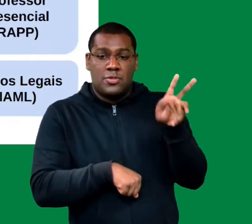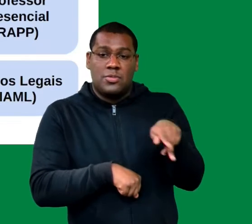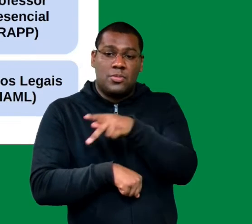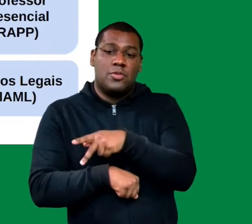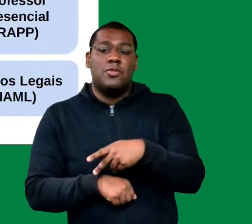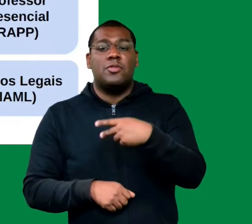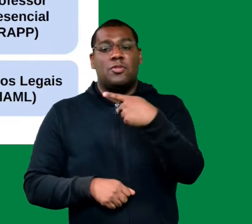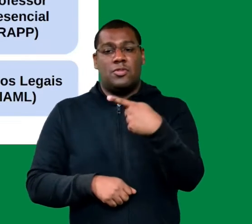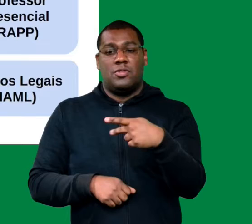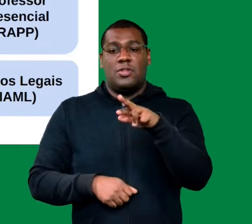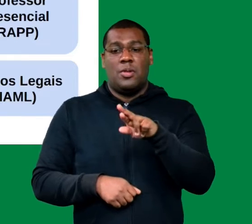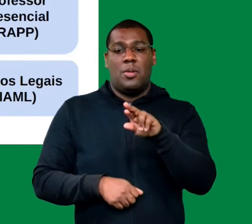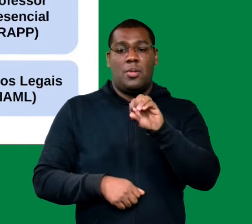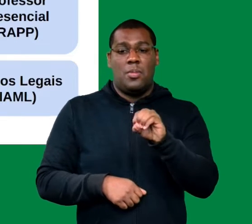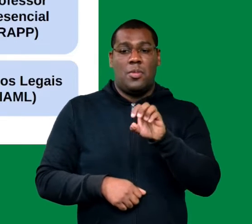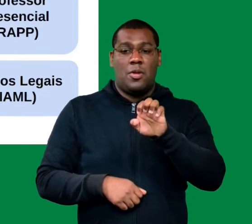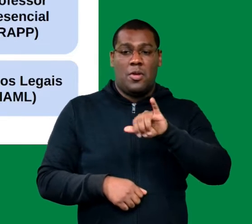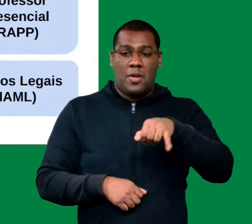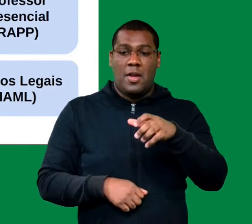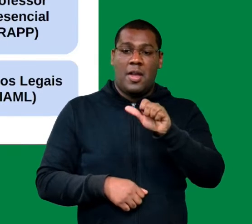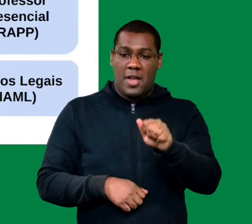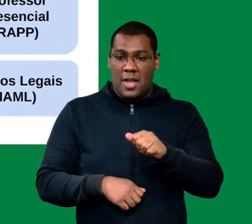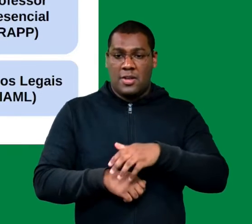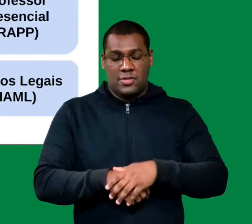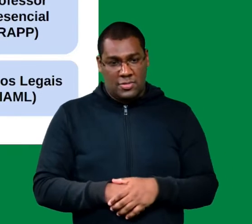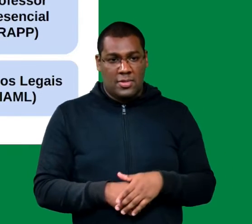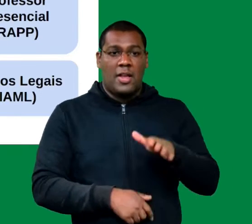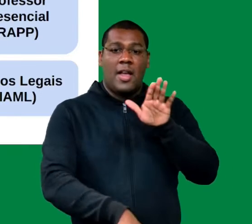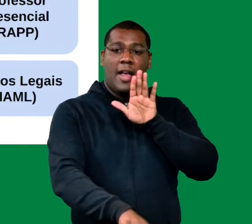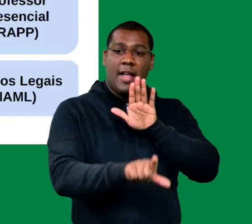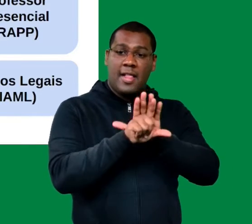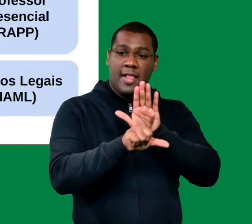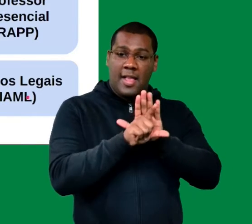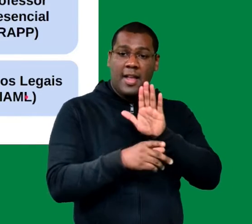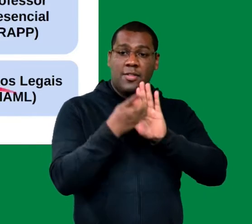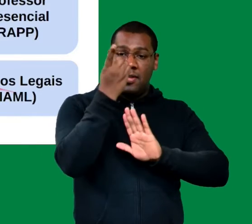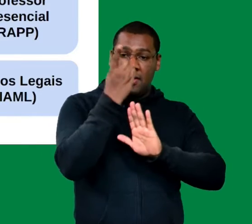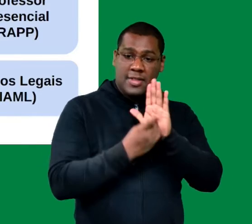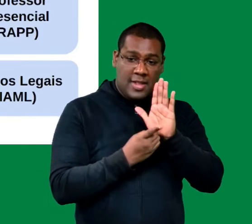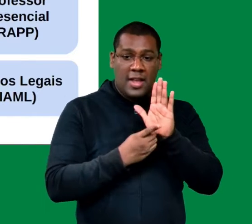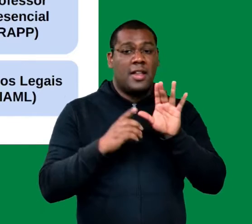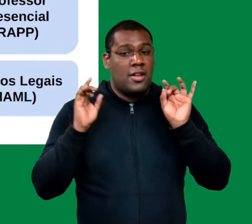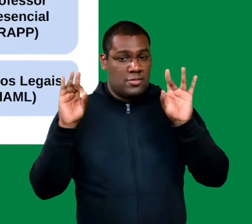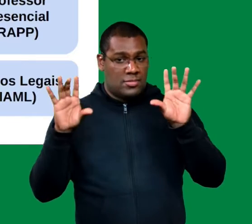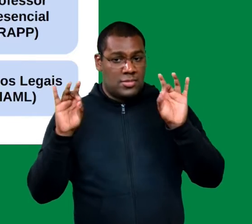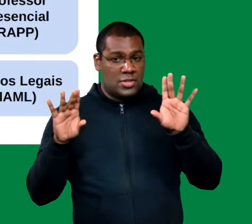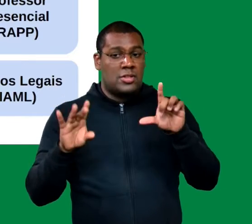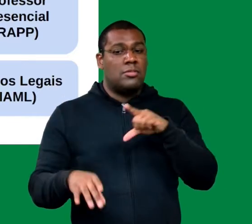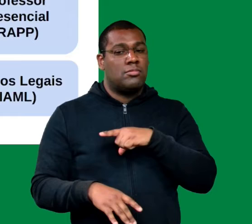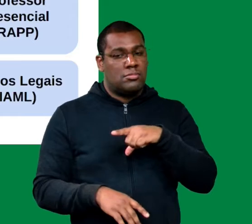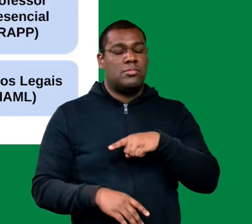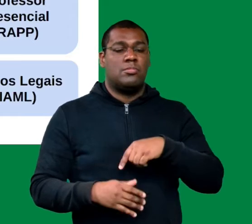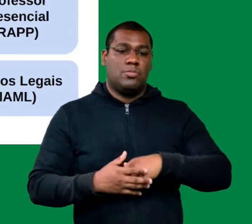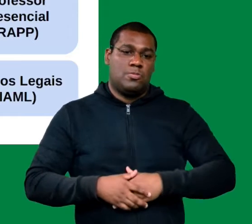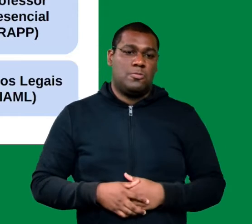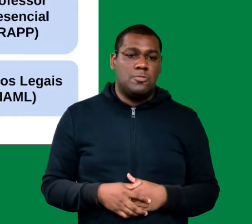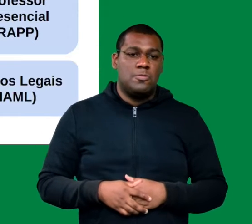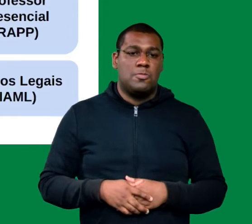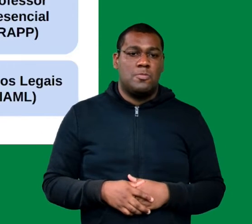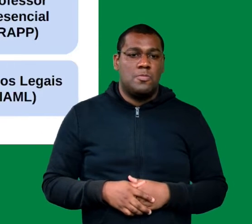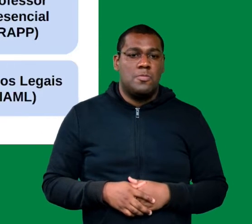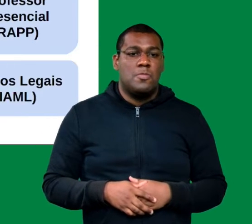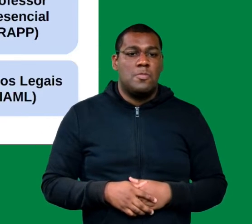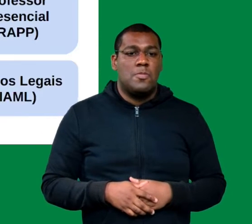estão definidos aí na lei de criação do Instituto e em um decreto específico no caso do PROEJA. Importante a gente observar aqui